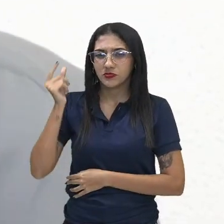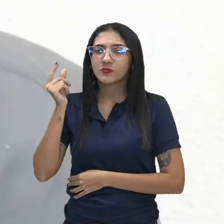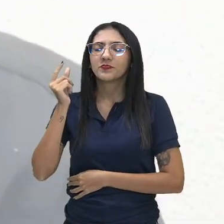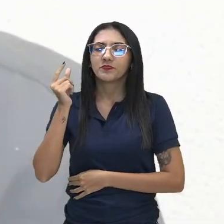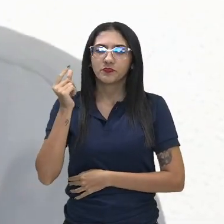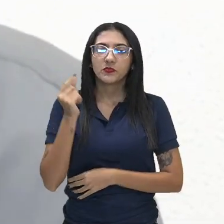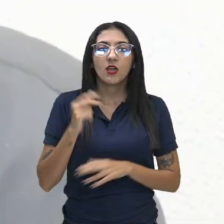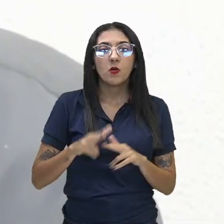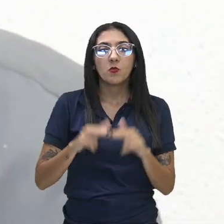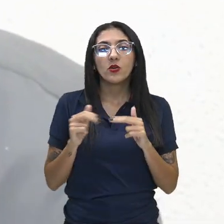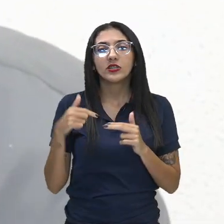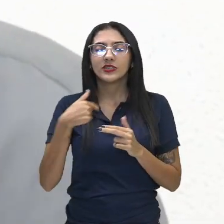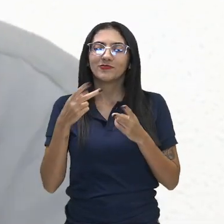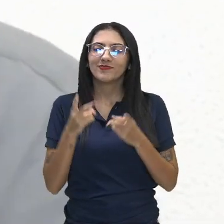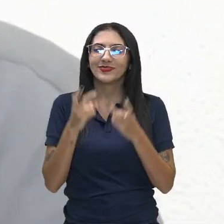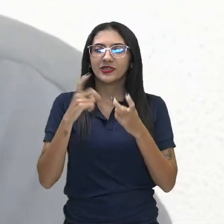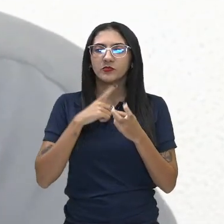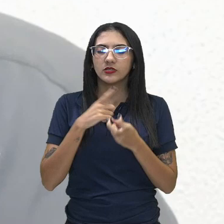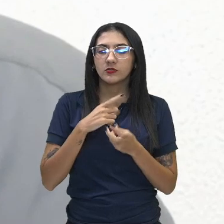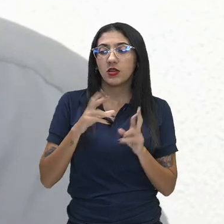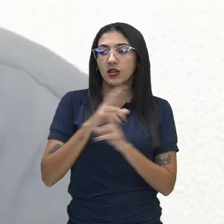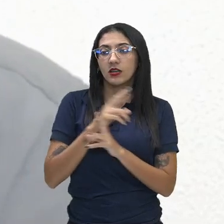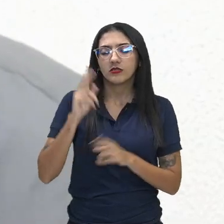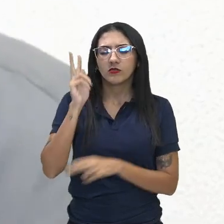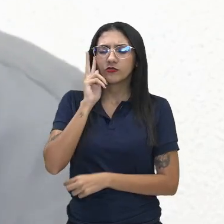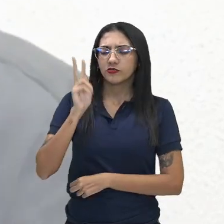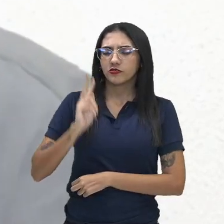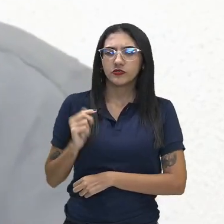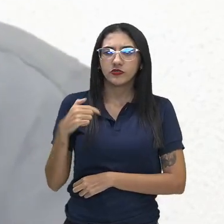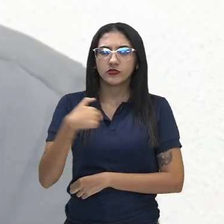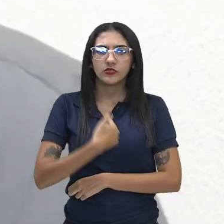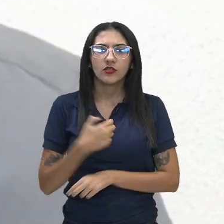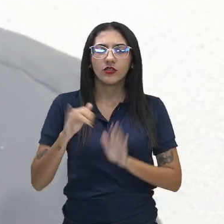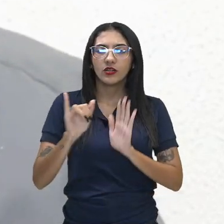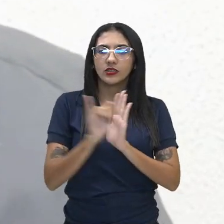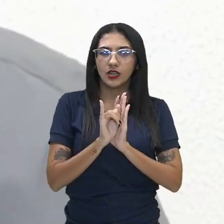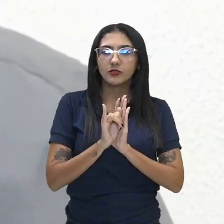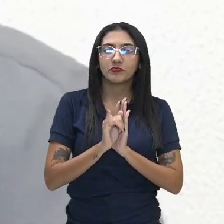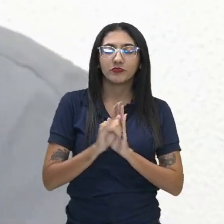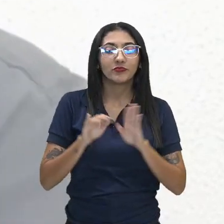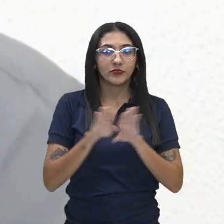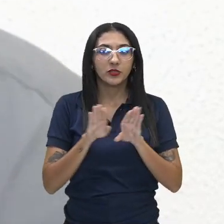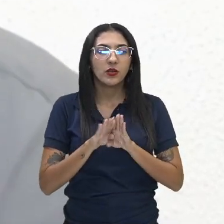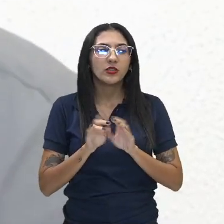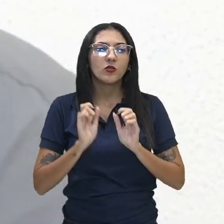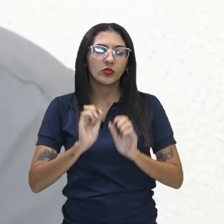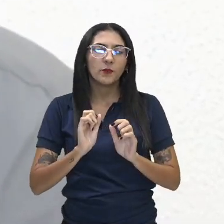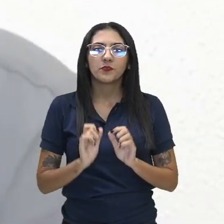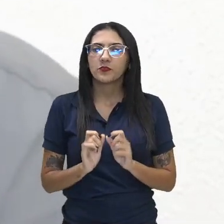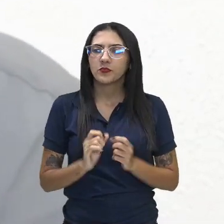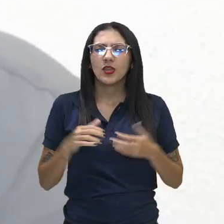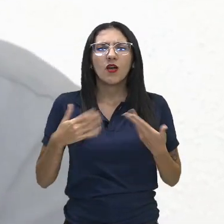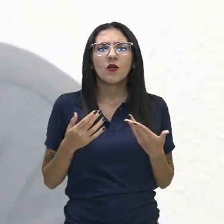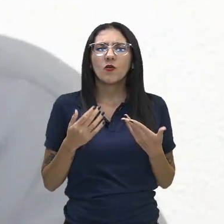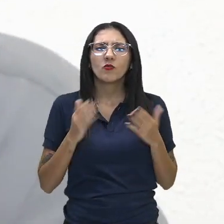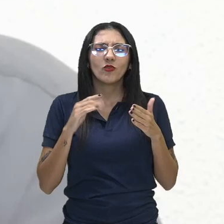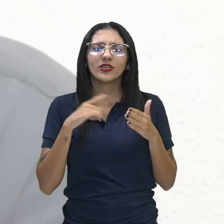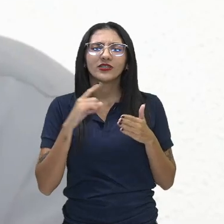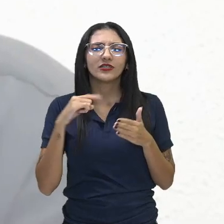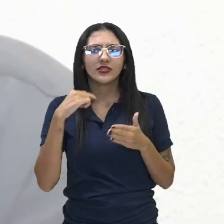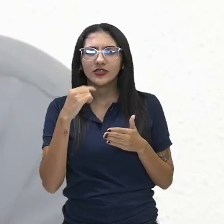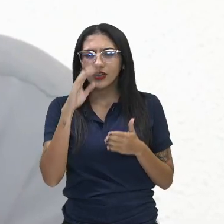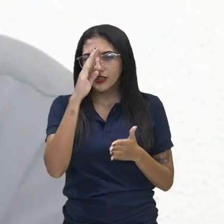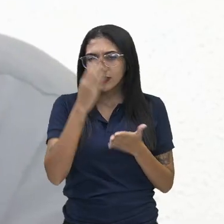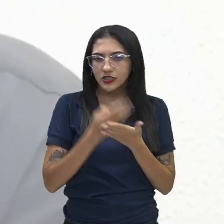isso nos traz a nossa história, comunica a nossa identidade, inclusive fala sobre aquilo que nós acreditamos. Os símbolos, eles